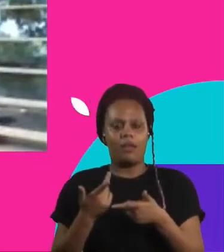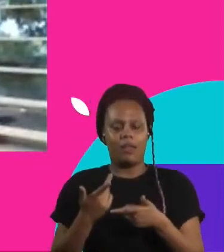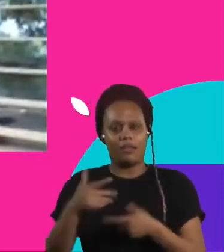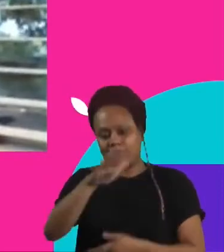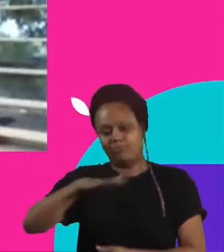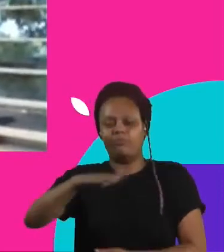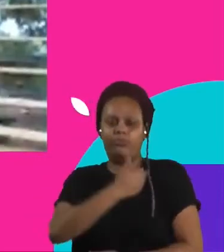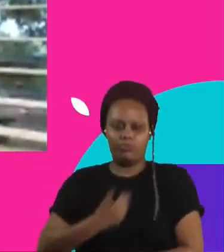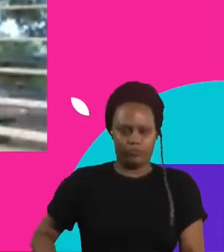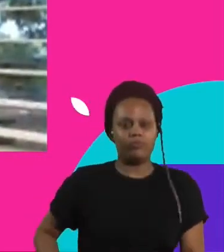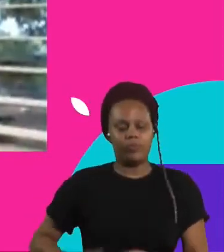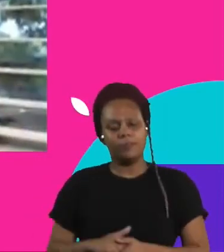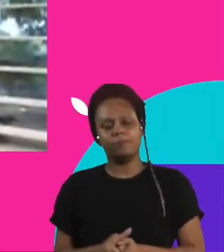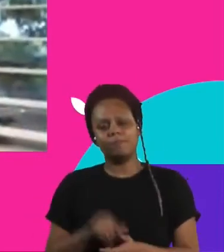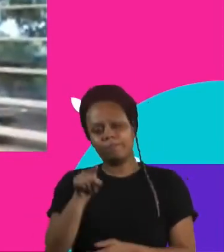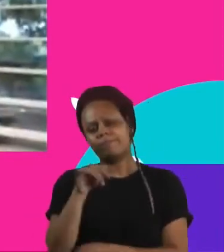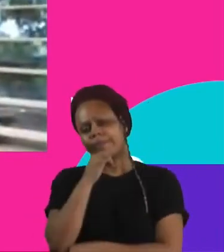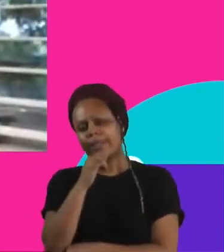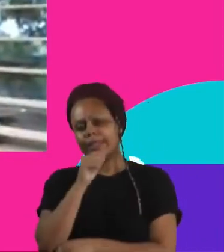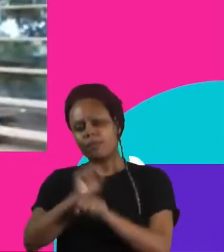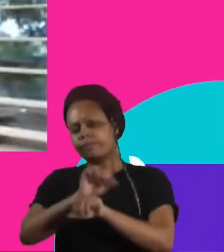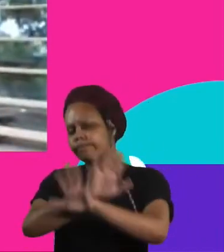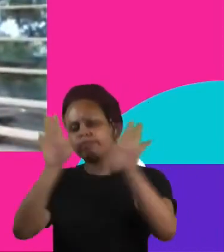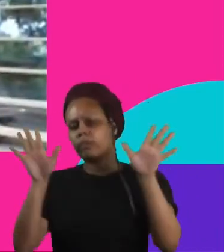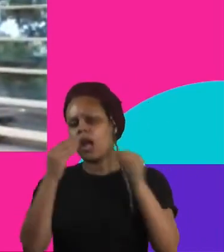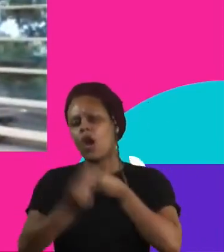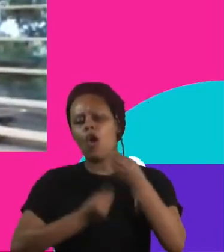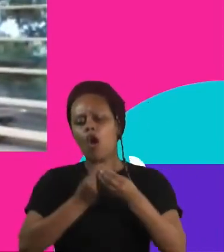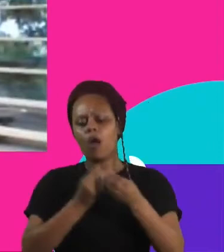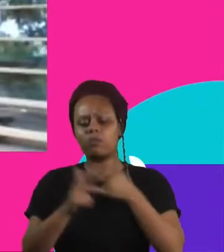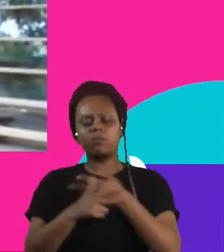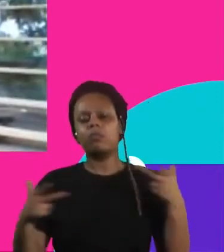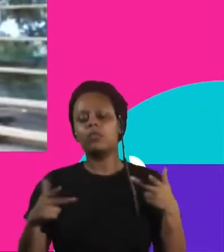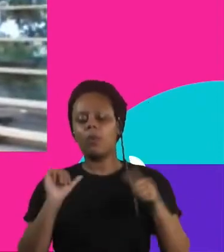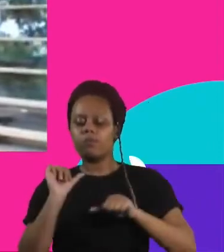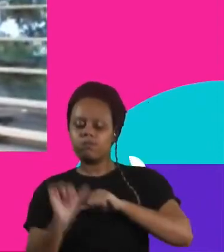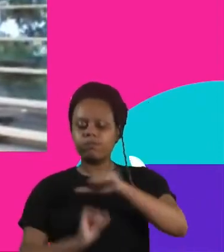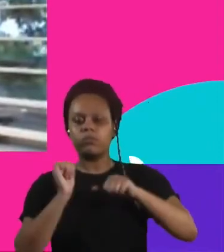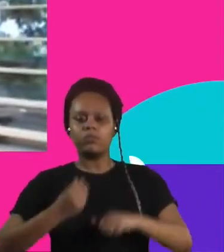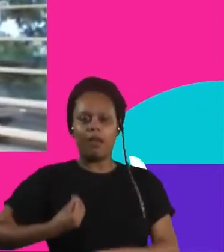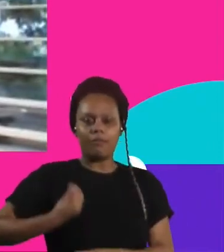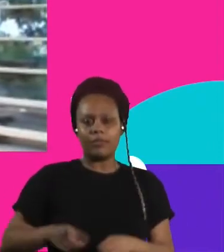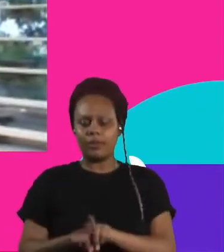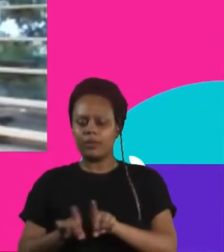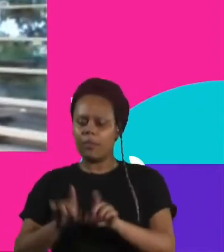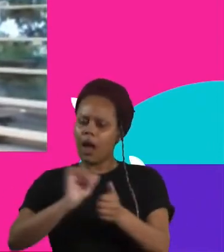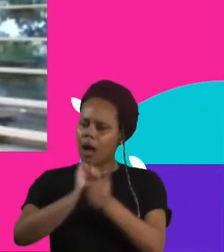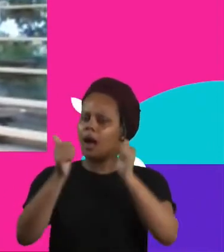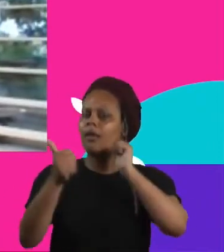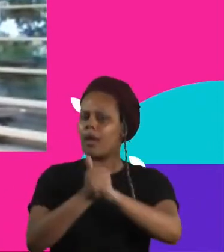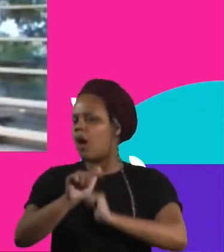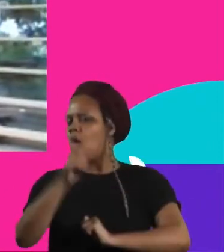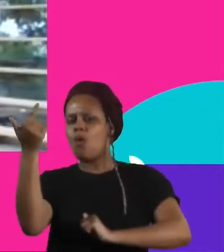é um exemplo claro de como essas coisas todas podem mudar a vida e ilustrar para adaptar outras soluções de problemas dentro